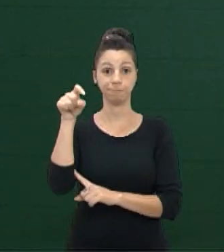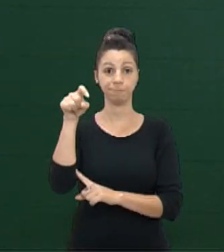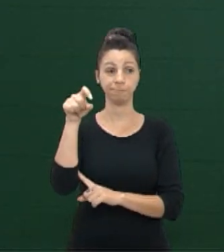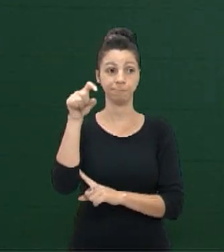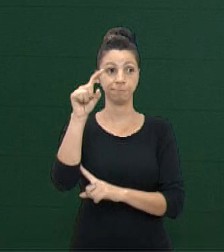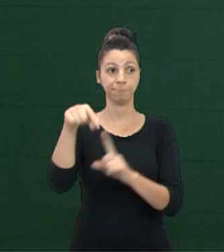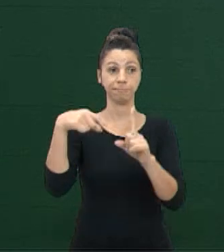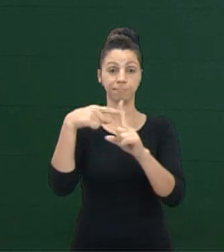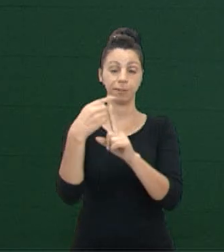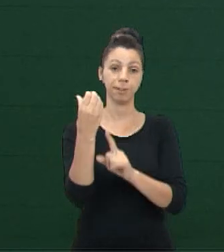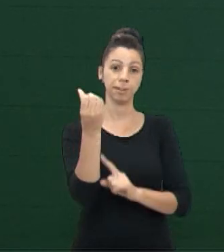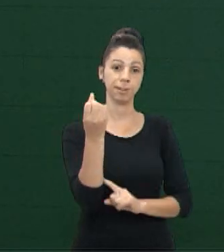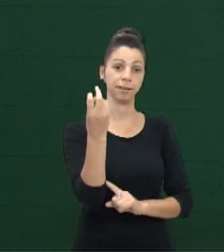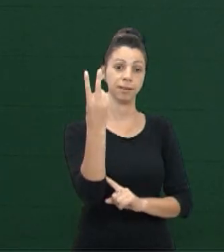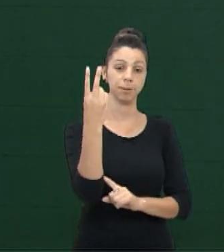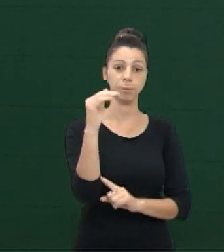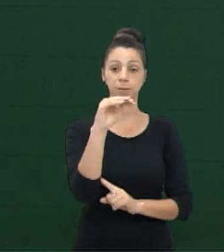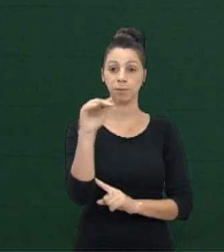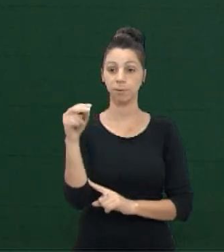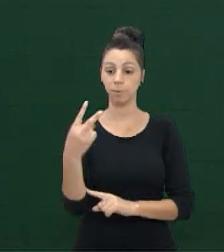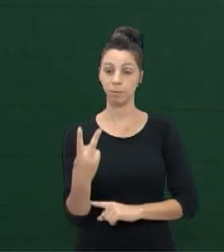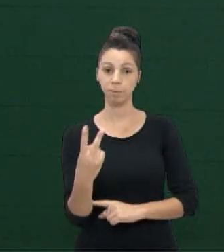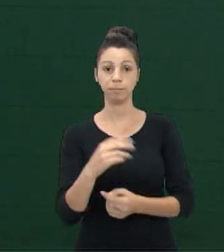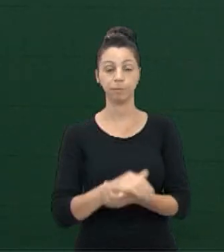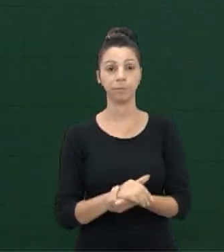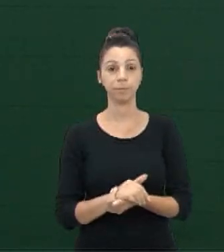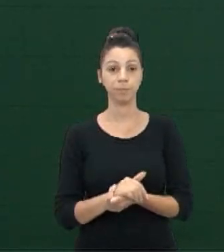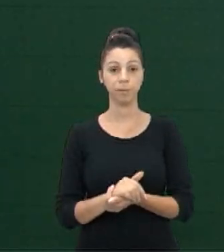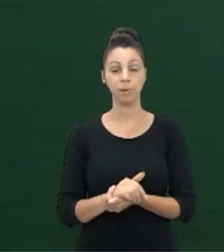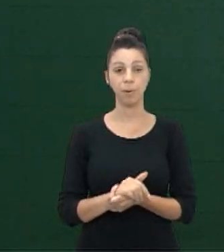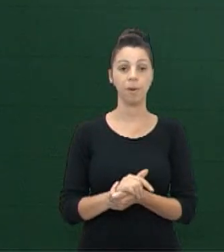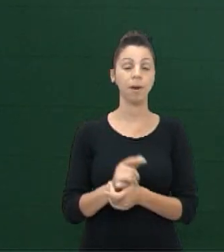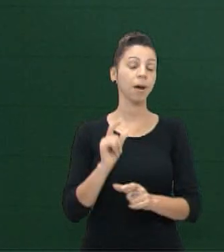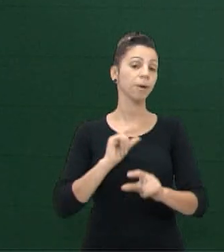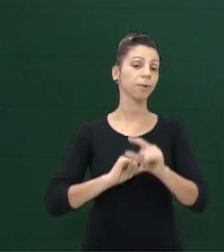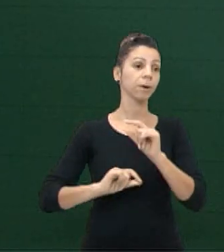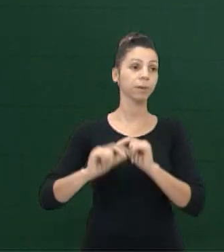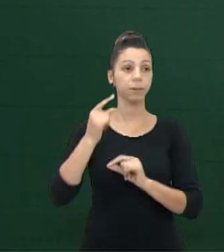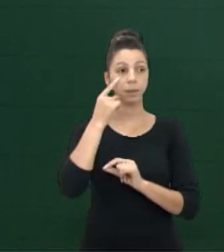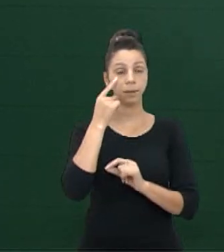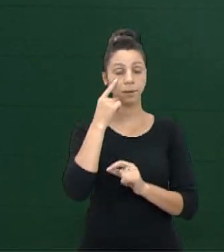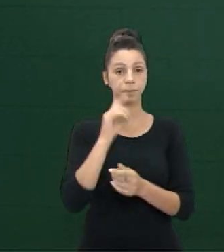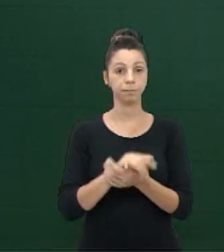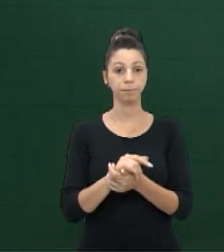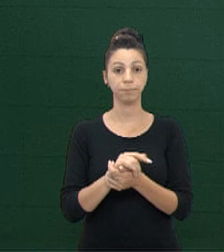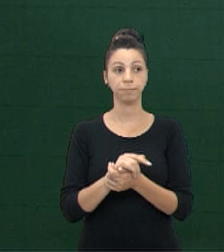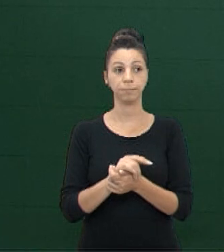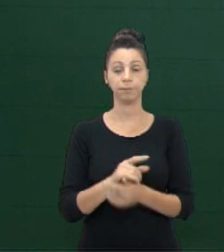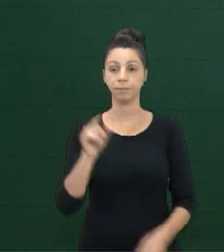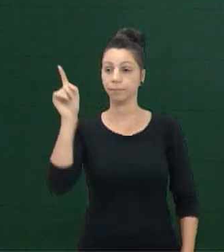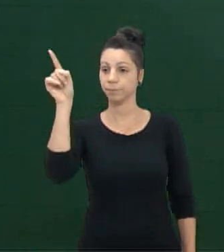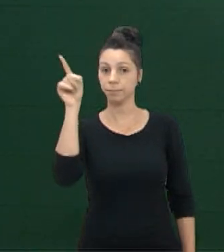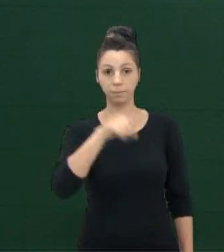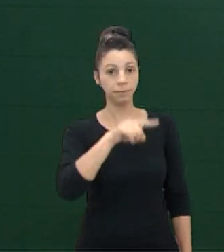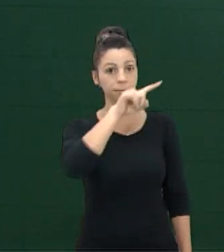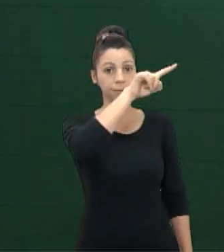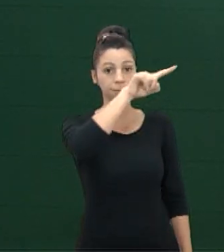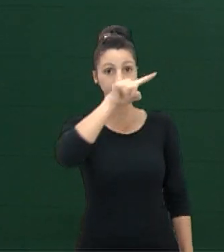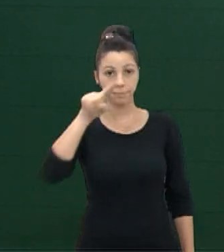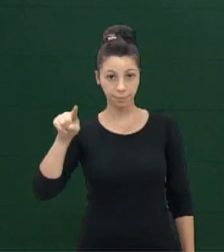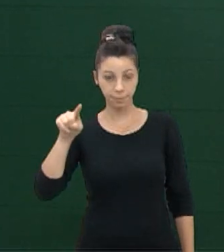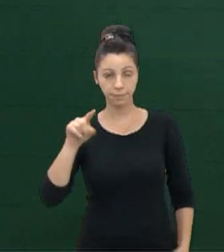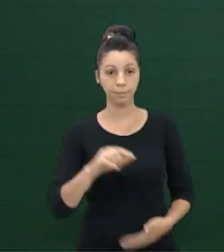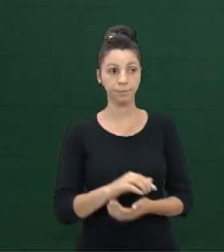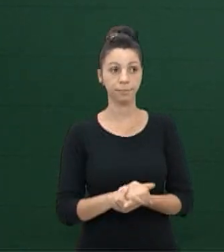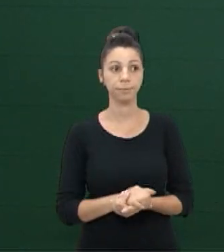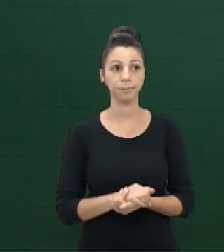E agora, nós vamos aplicar uma regra de 3 bem simples, ó. Meio pelos extremos. Desta